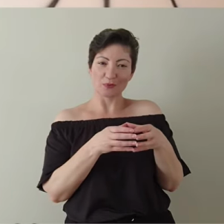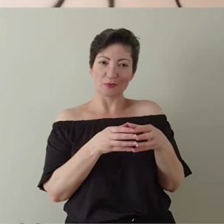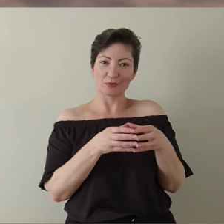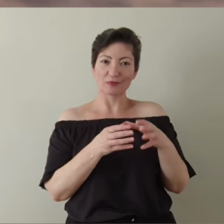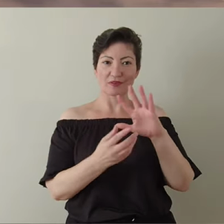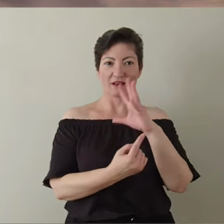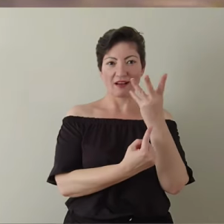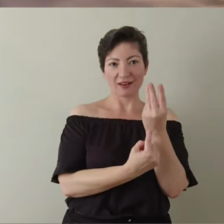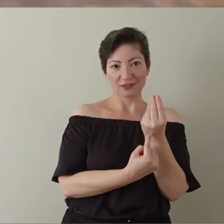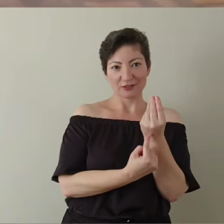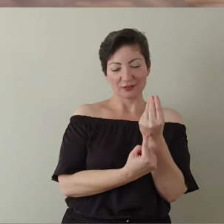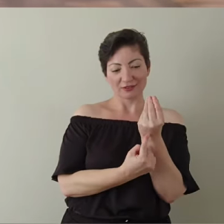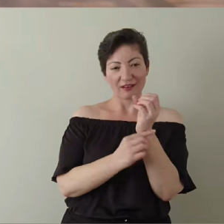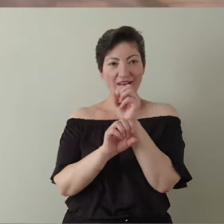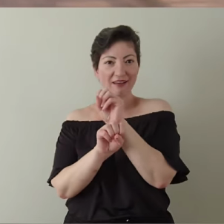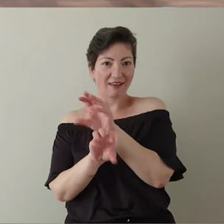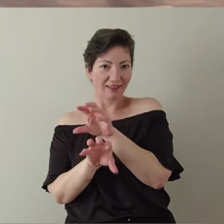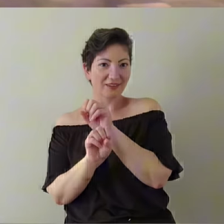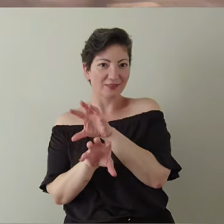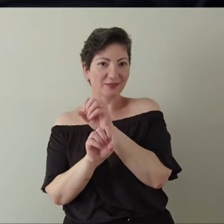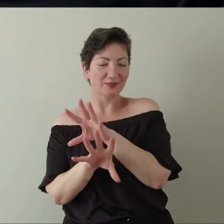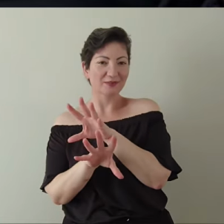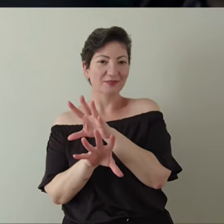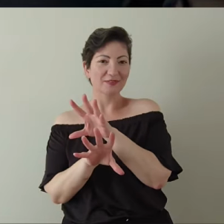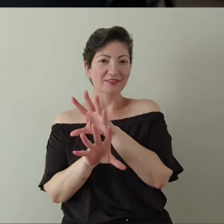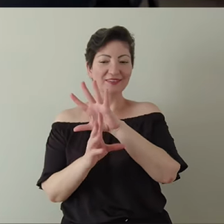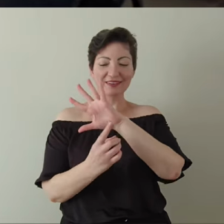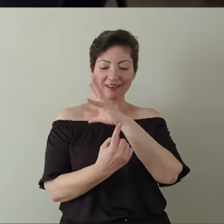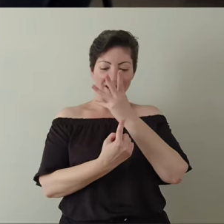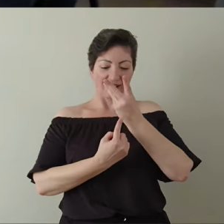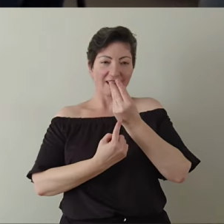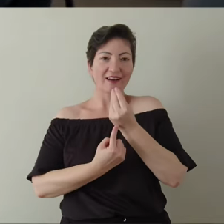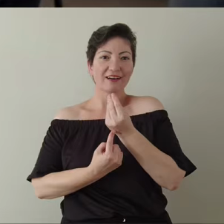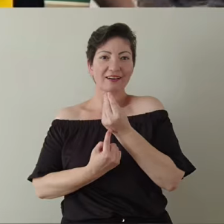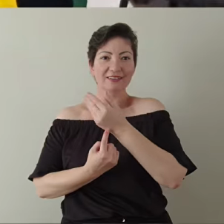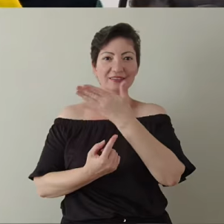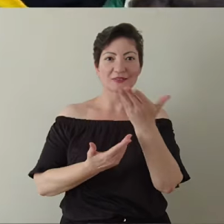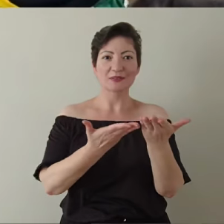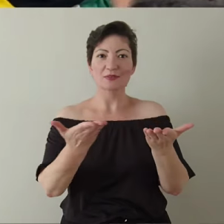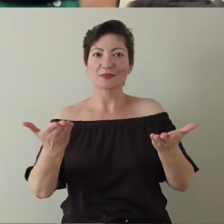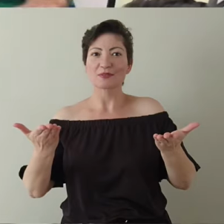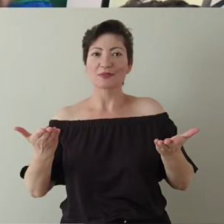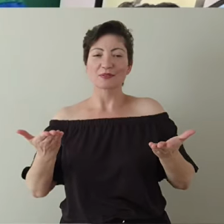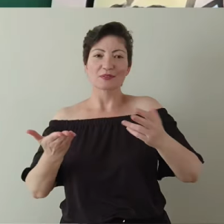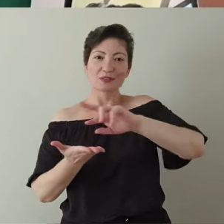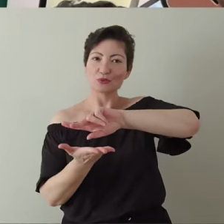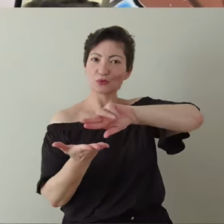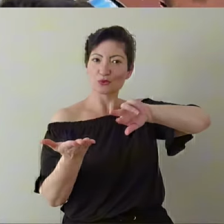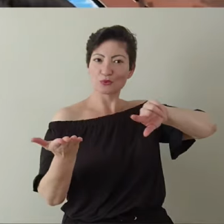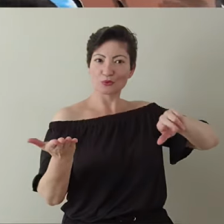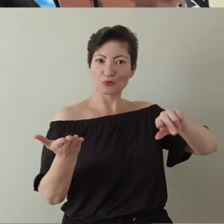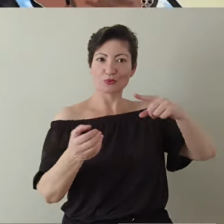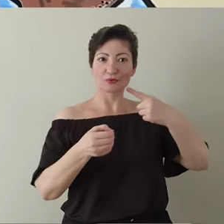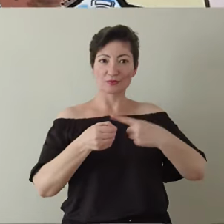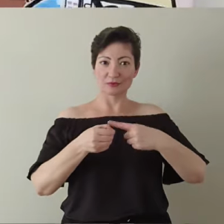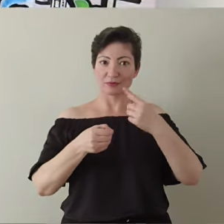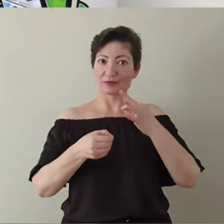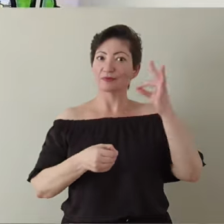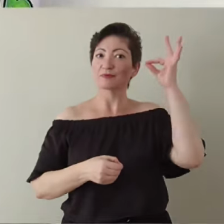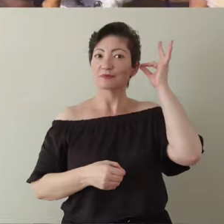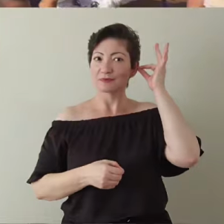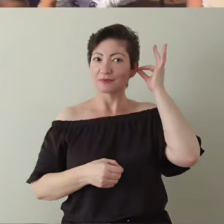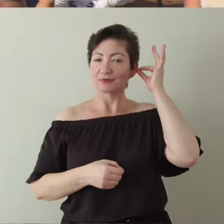grupo de artistas e educadores que fazem arte para pessoas de diferentes regiões da cidade de